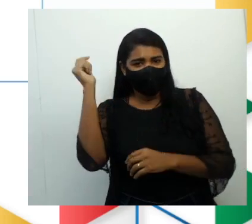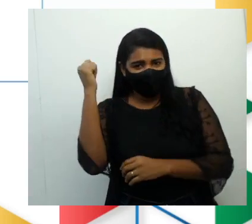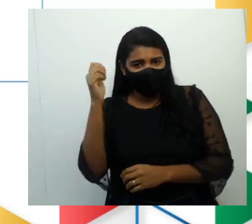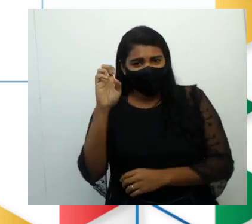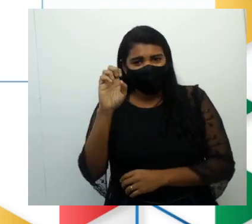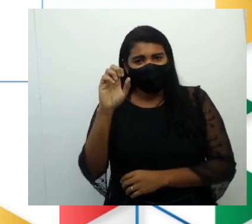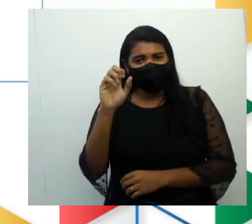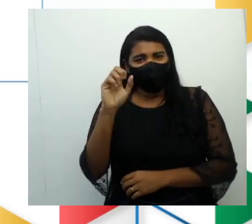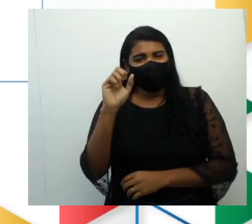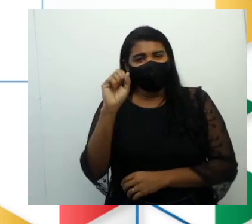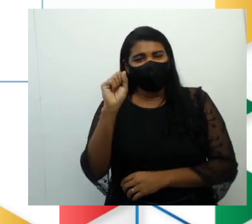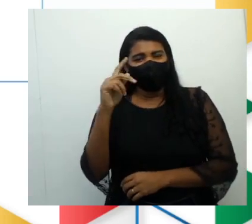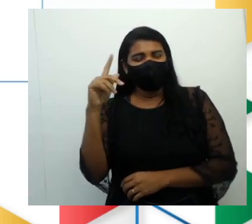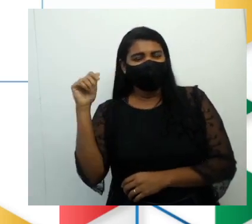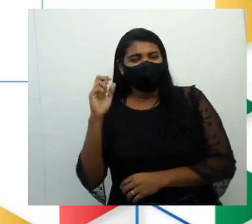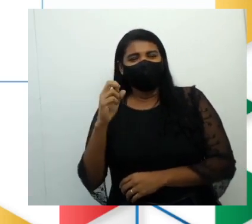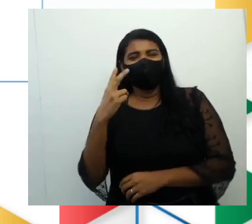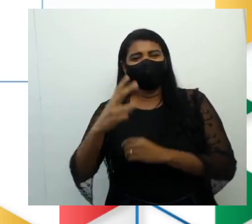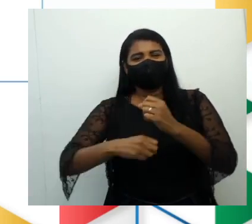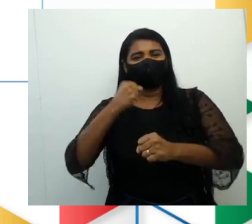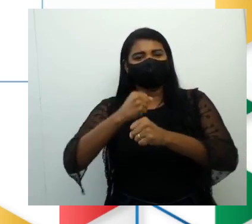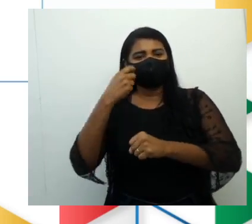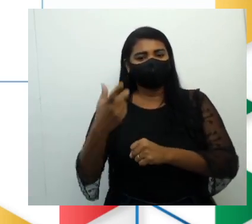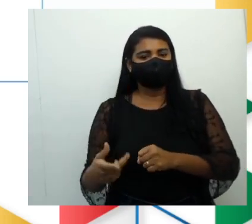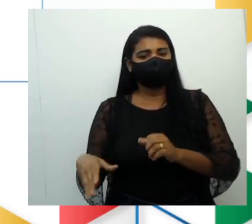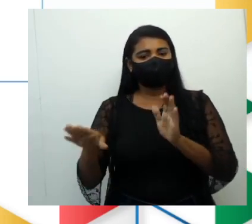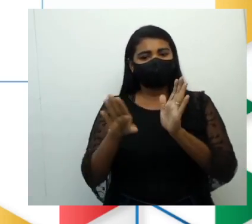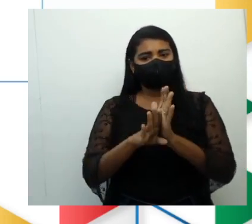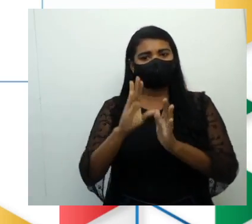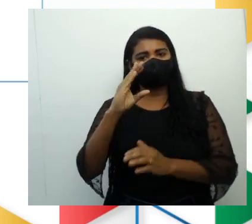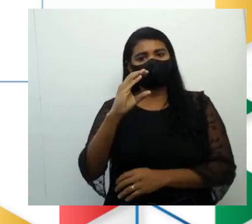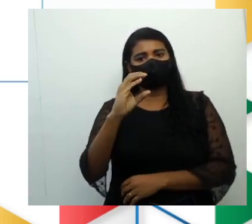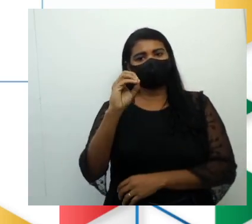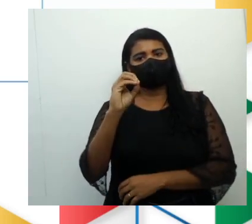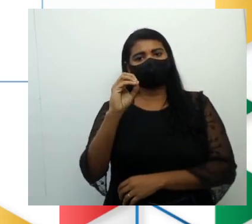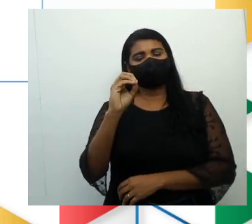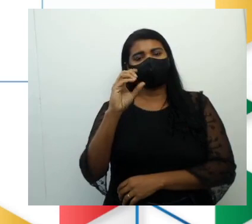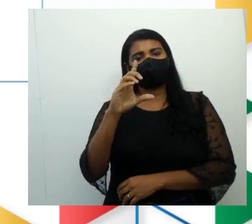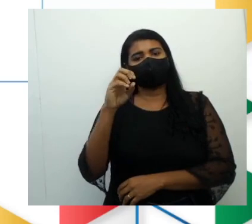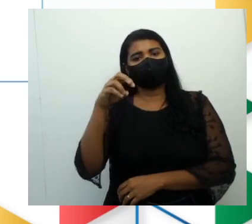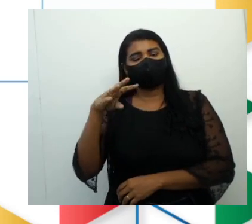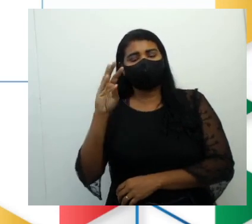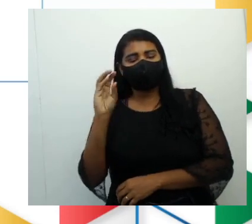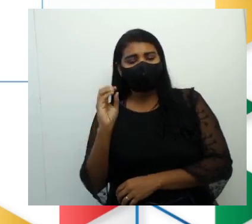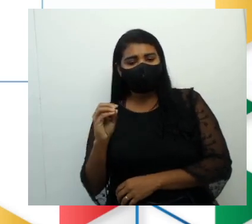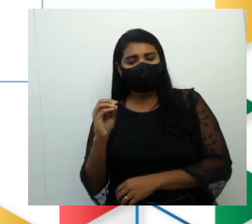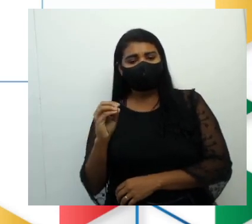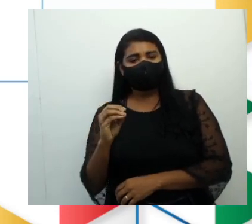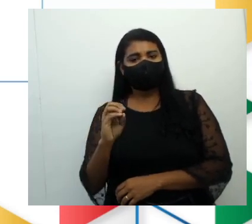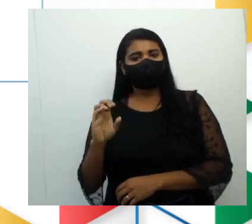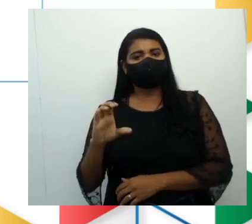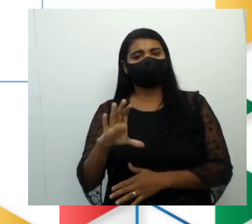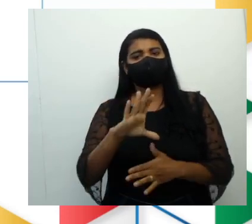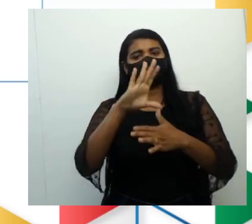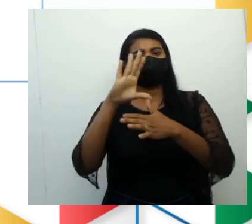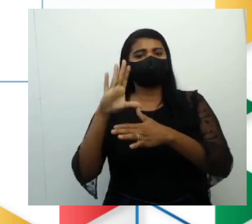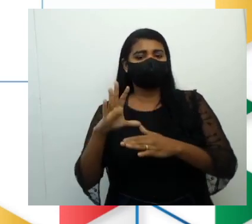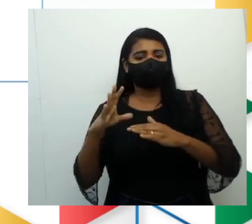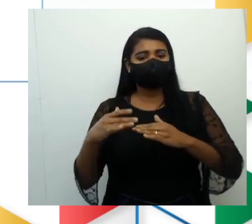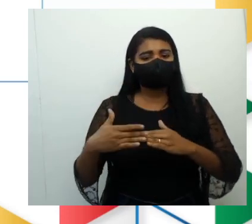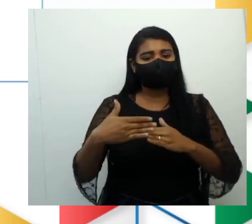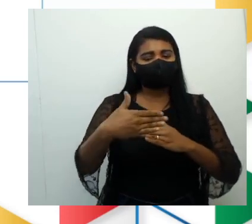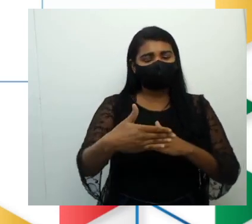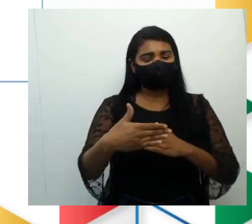tá? 2 anos após a chegada de Colombo na América, ele coube ficar com as terras descobertas e a partir